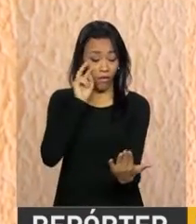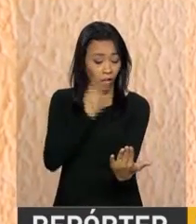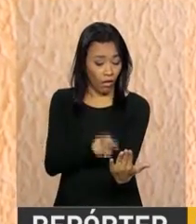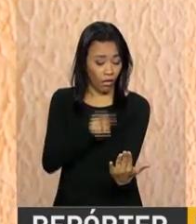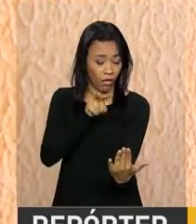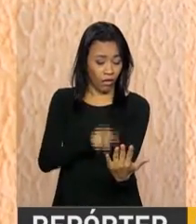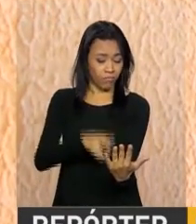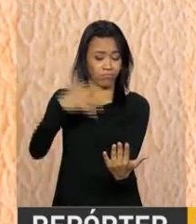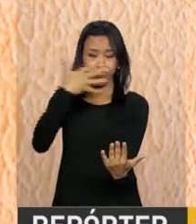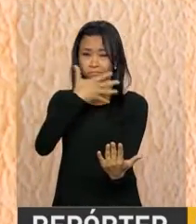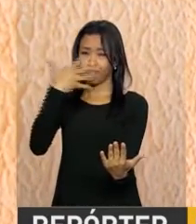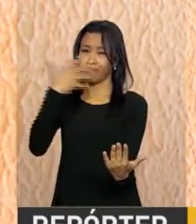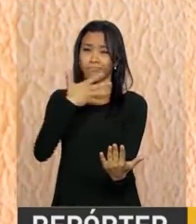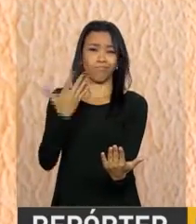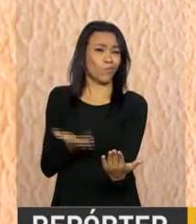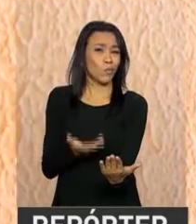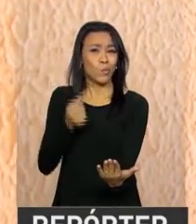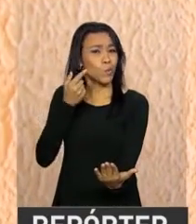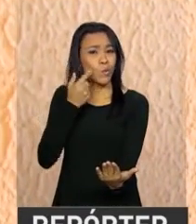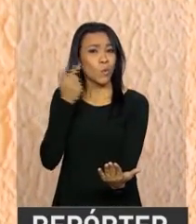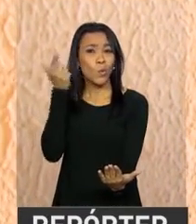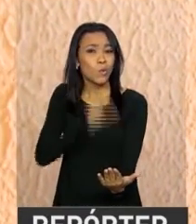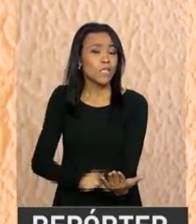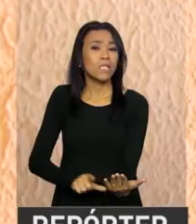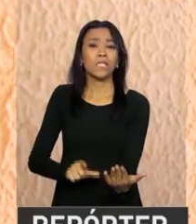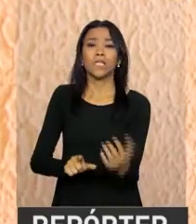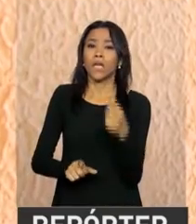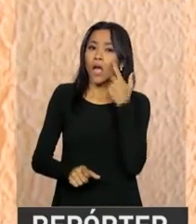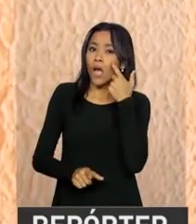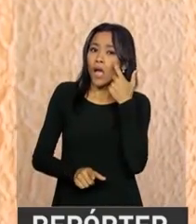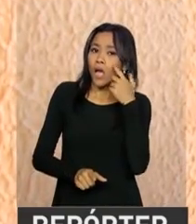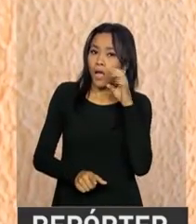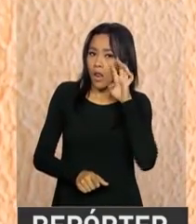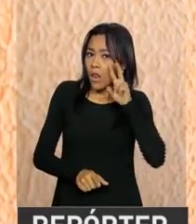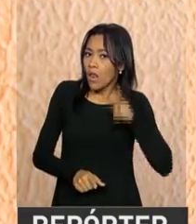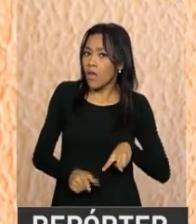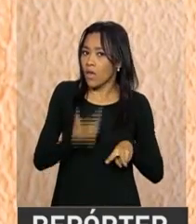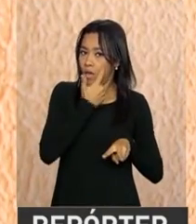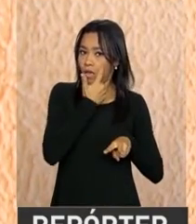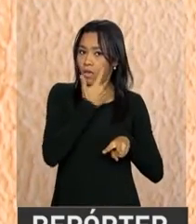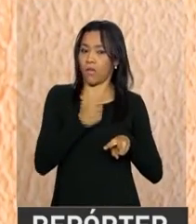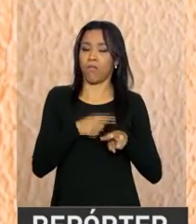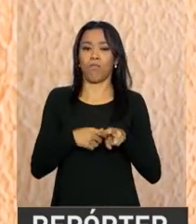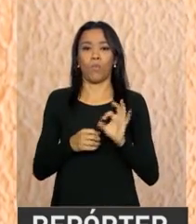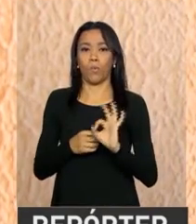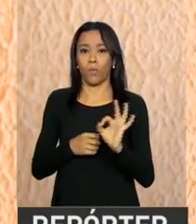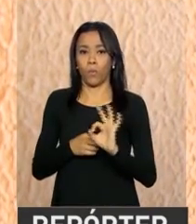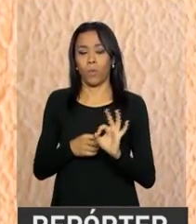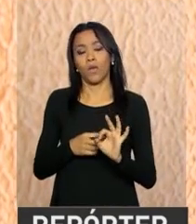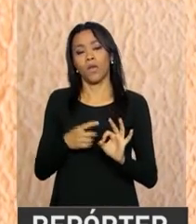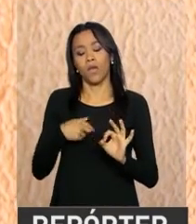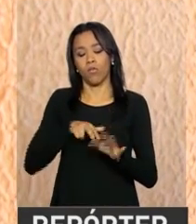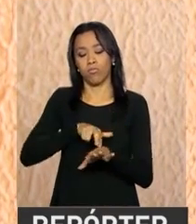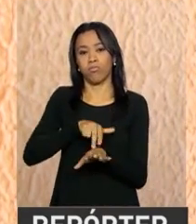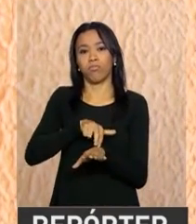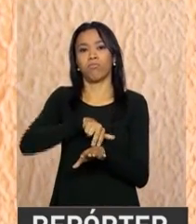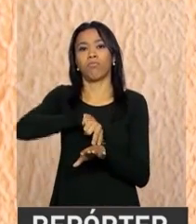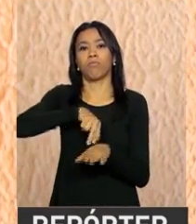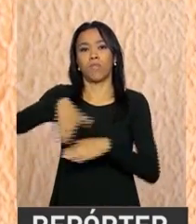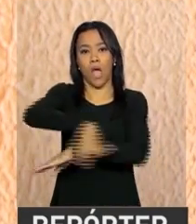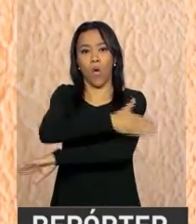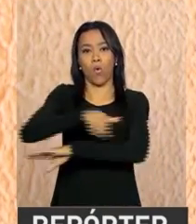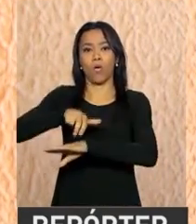praticamente uma visão no olho esquerdo que foi transplantado eu pensava na rua